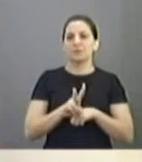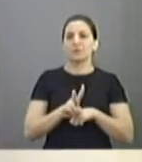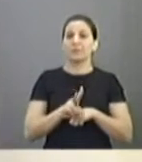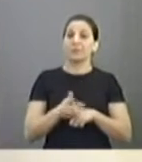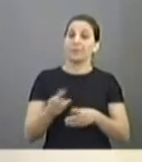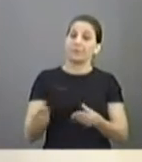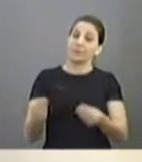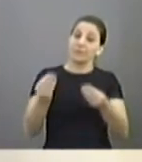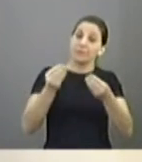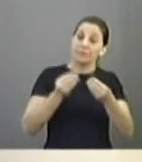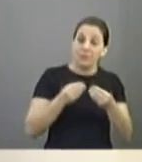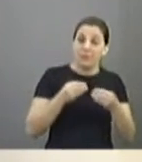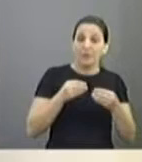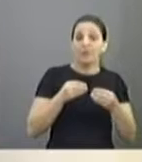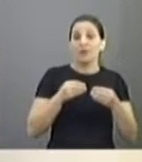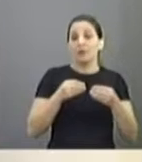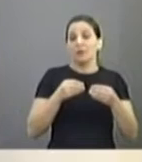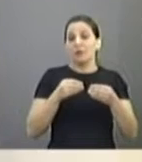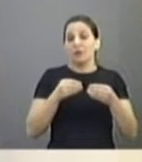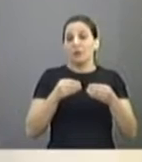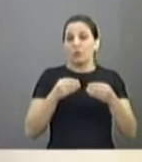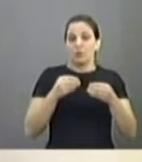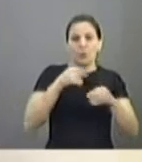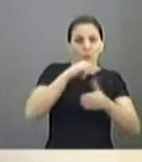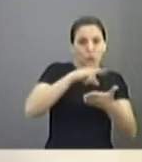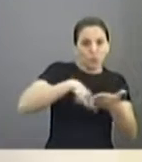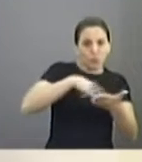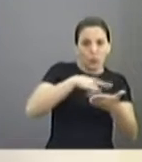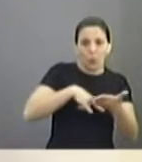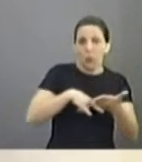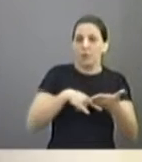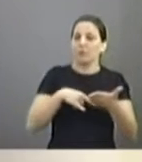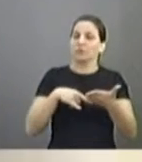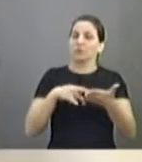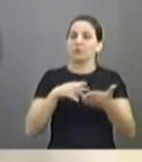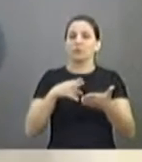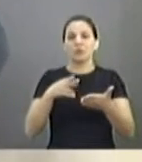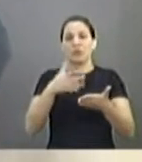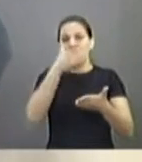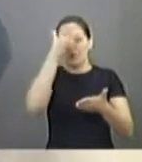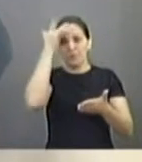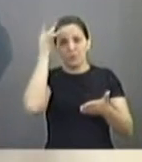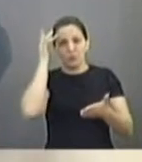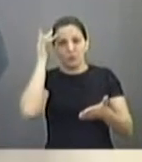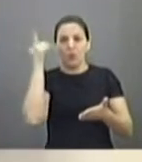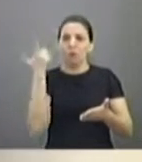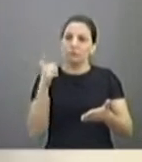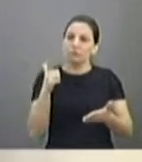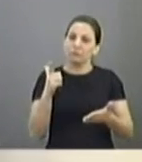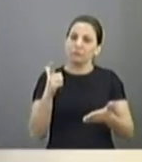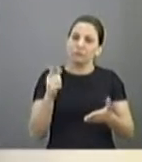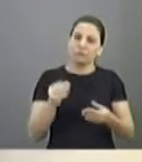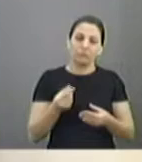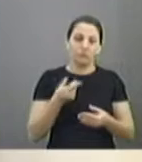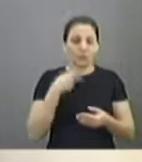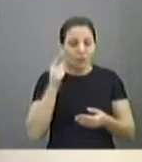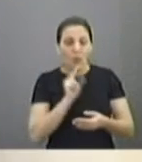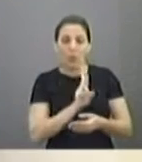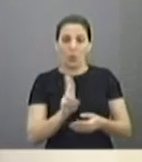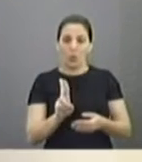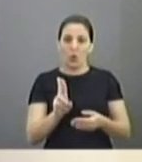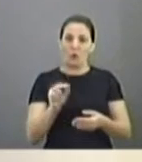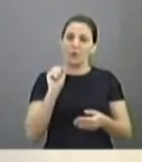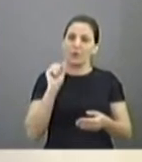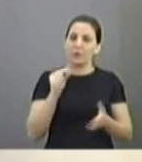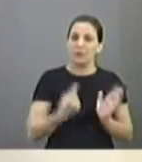um material do final da semana passada, um material de origem anônima, mas um material que eu penso bastante contundente,